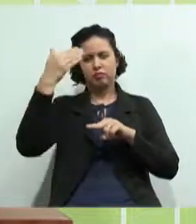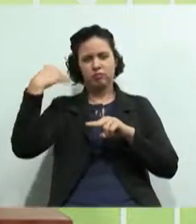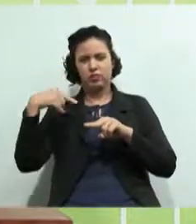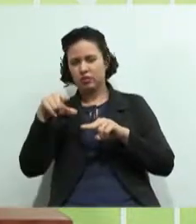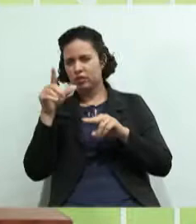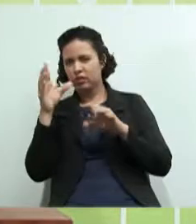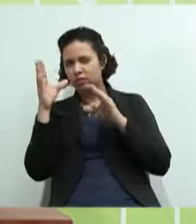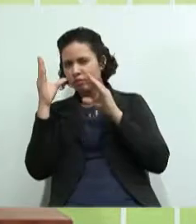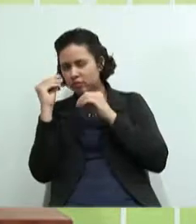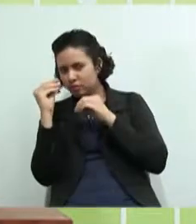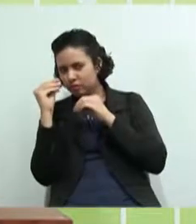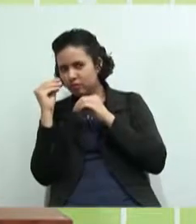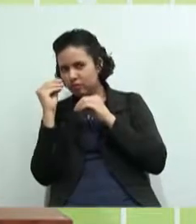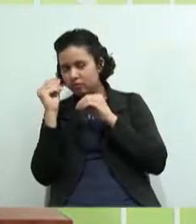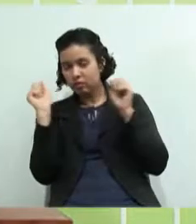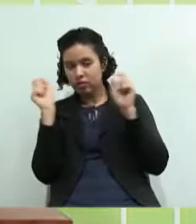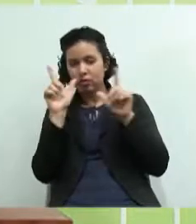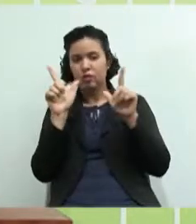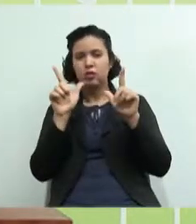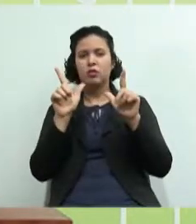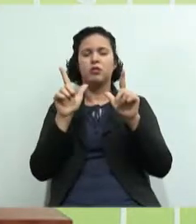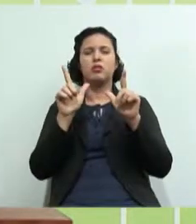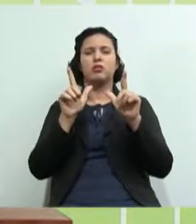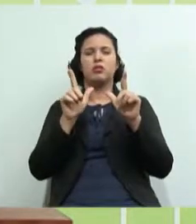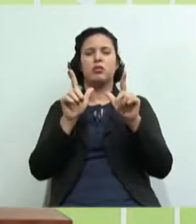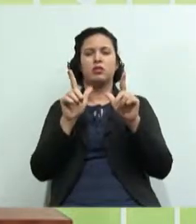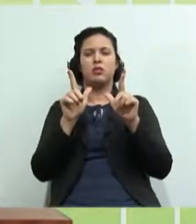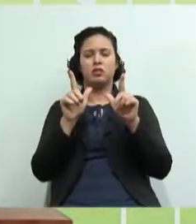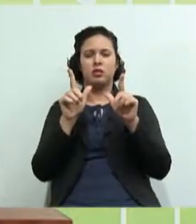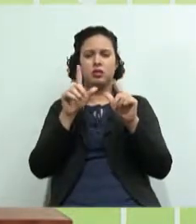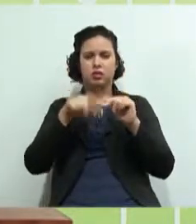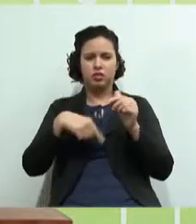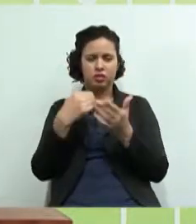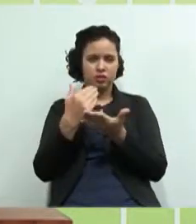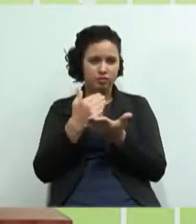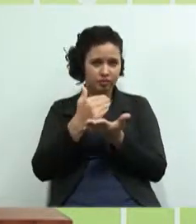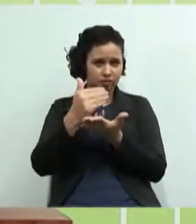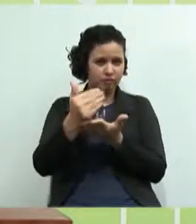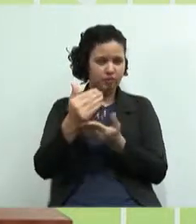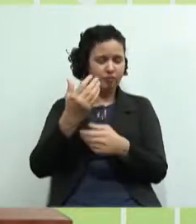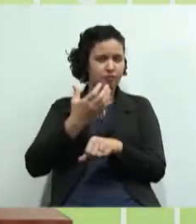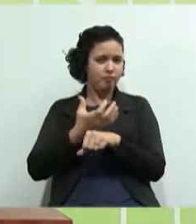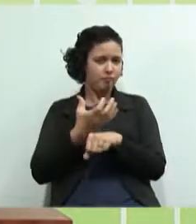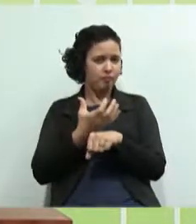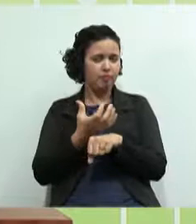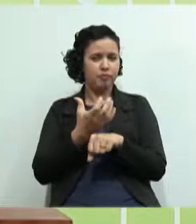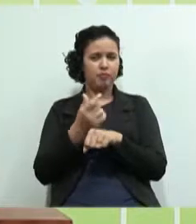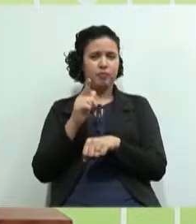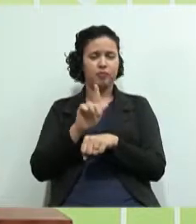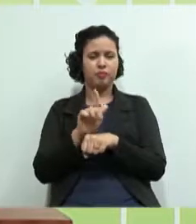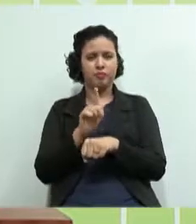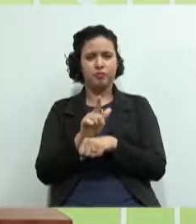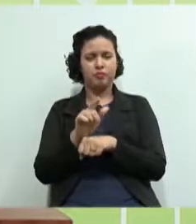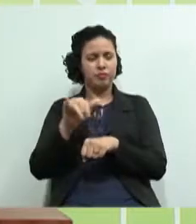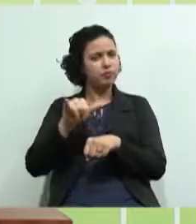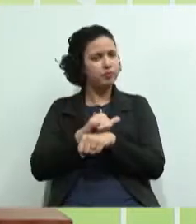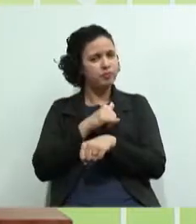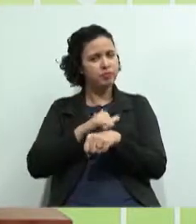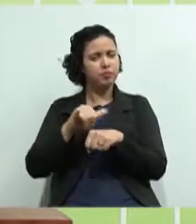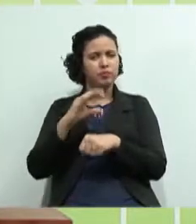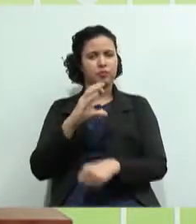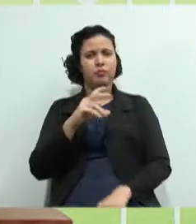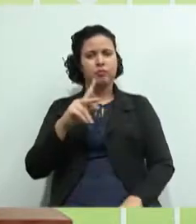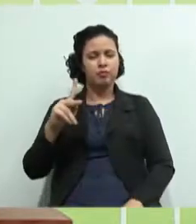Estava dormindo. Acorda, meu querido, acorda, porque ó, começou a nossa disciplina Gestão Estratégica em Cooperativismo. Estamos falando